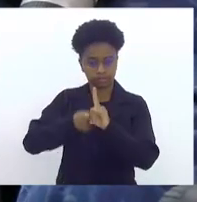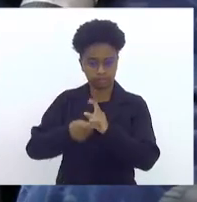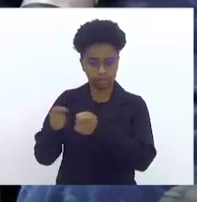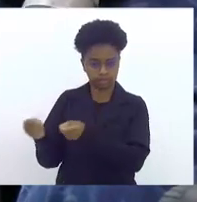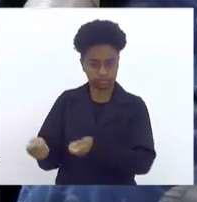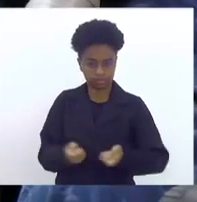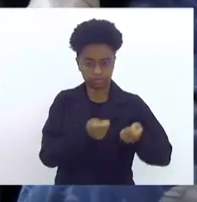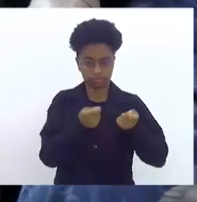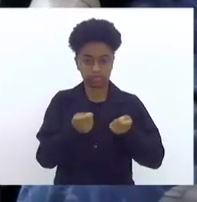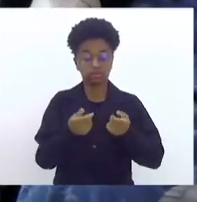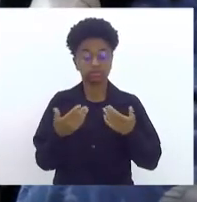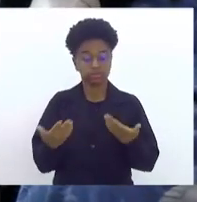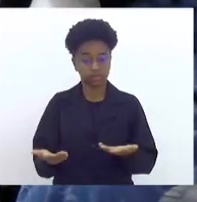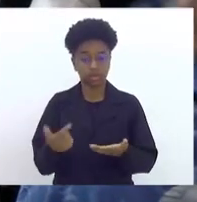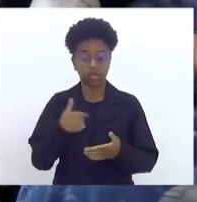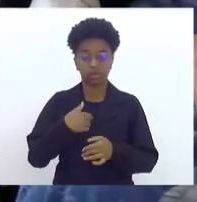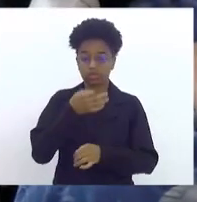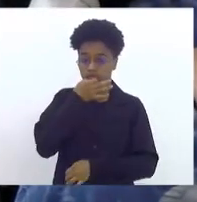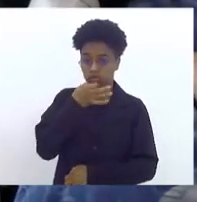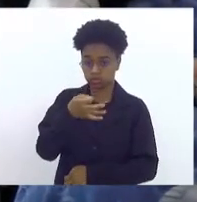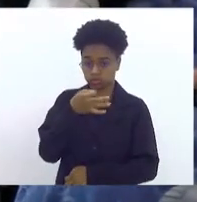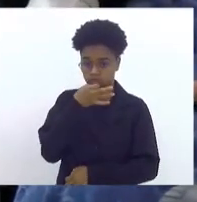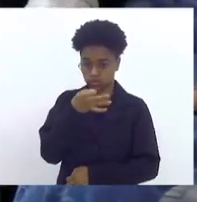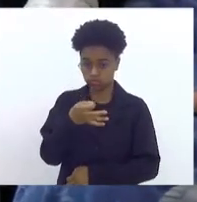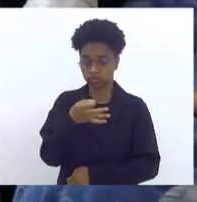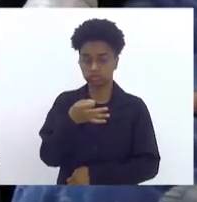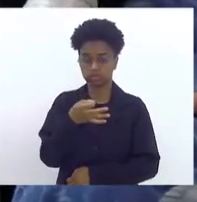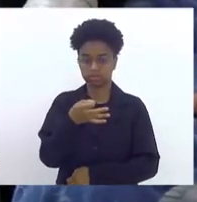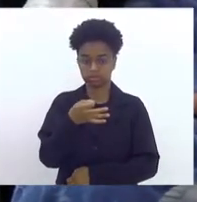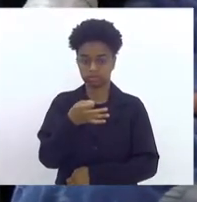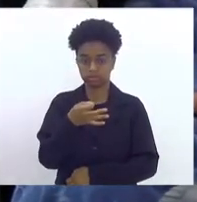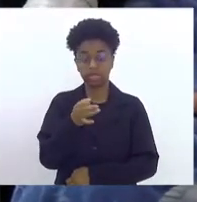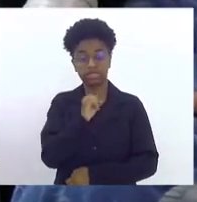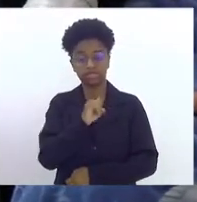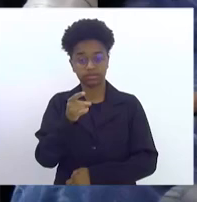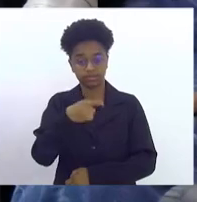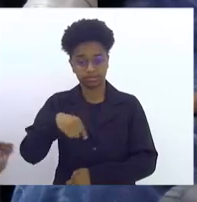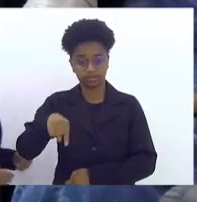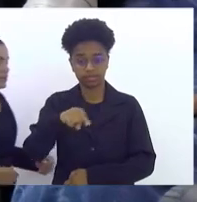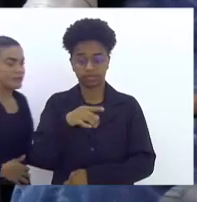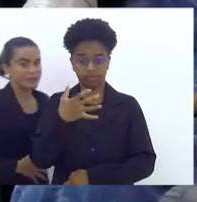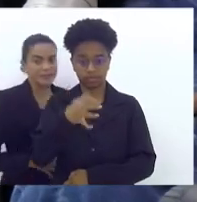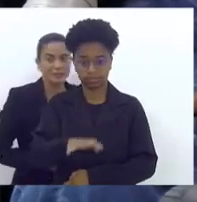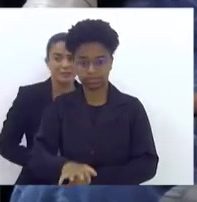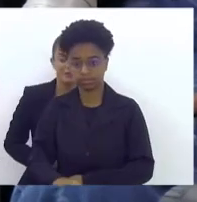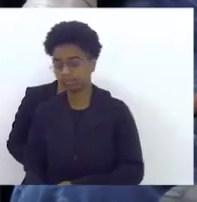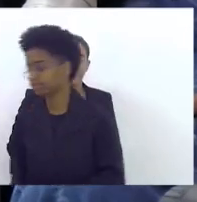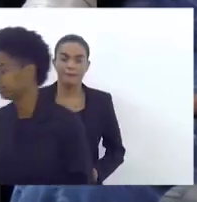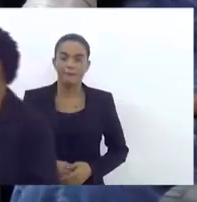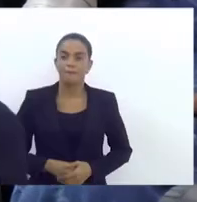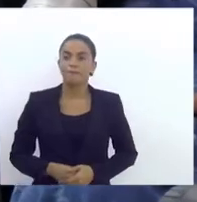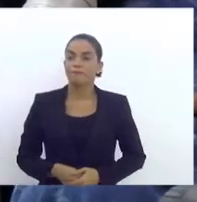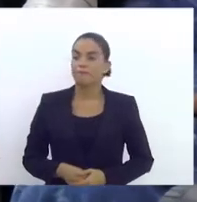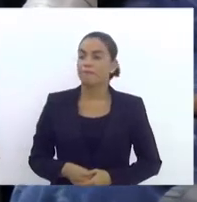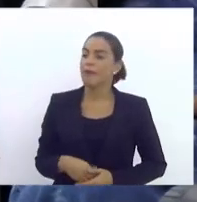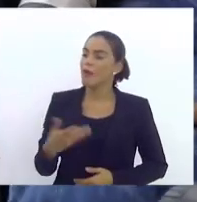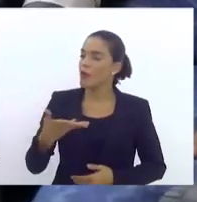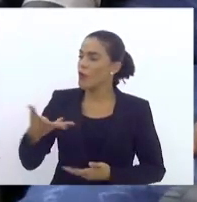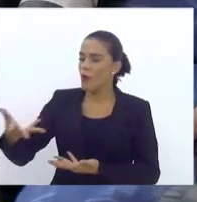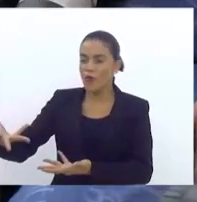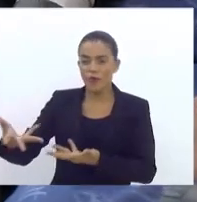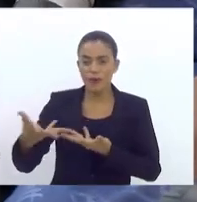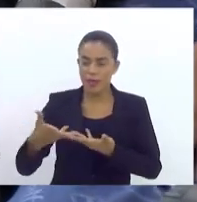eu vou sugerir né que sejam se vocês assim quiserem né Se quiserem que sejam